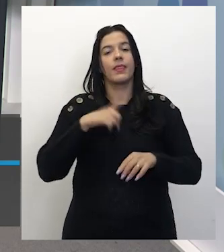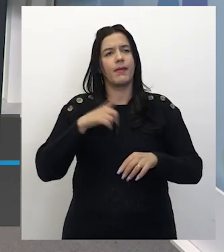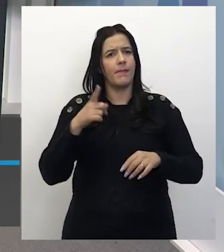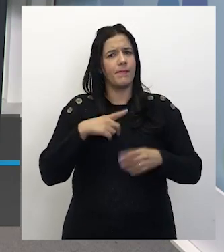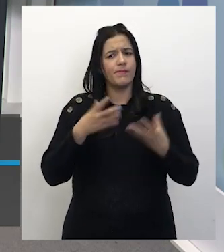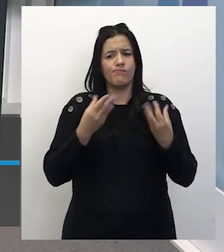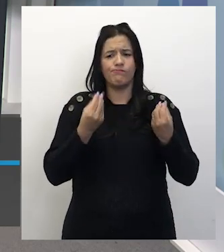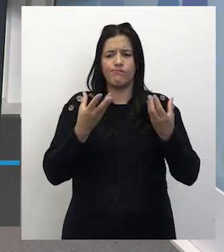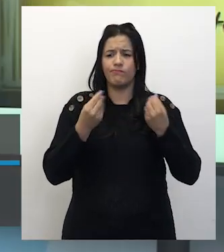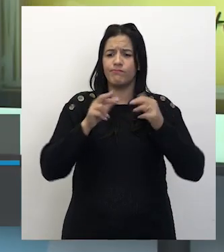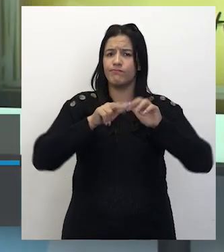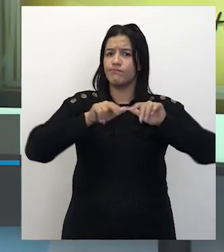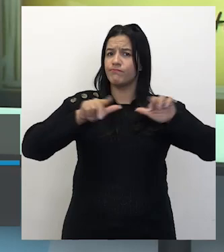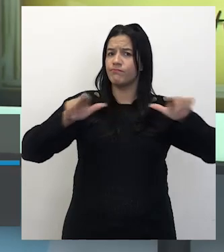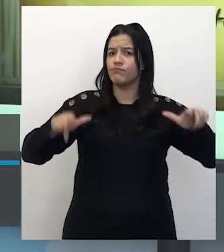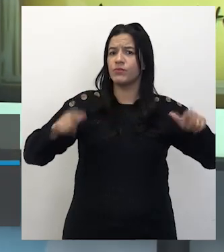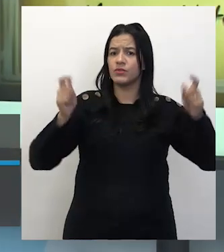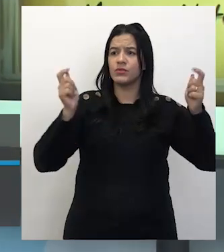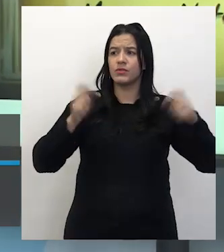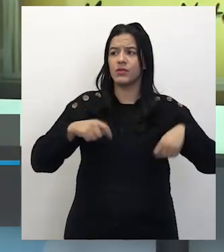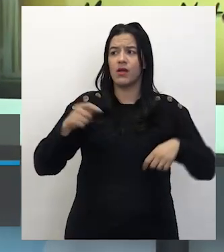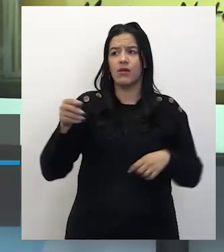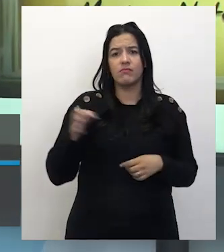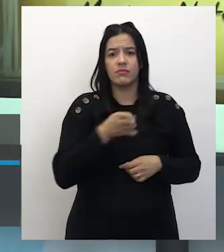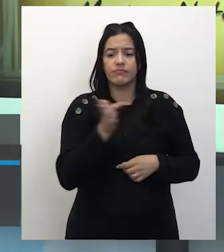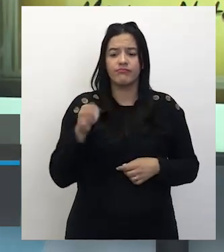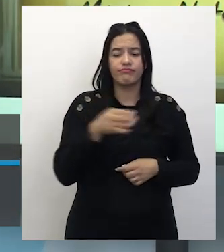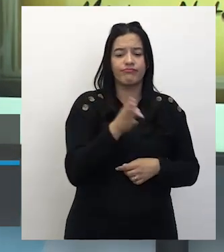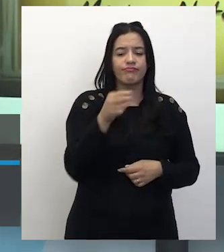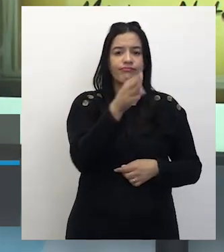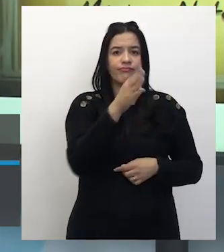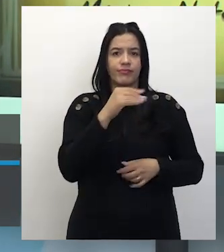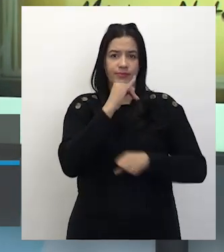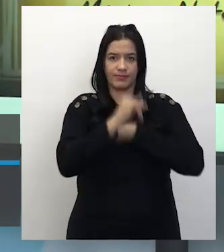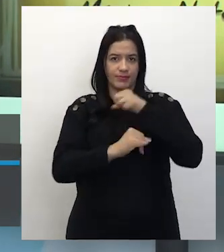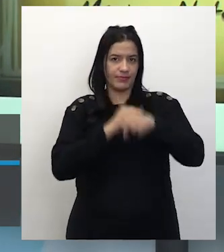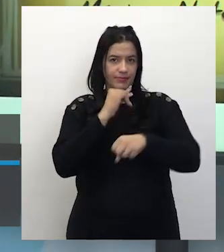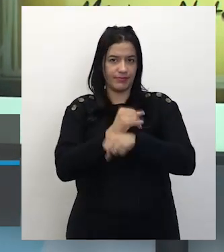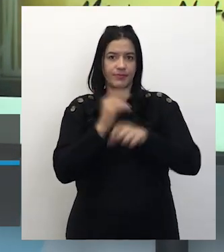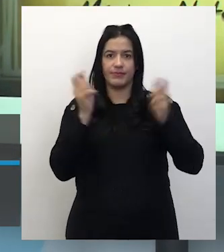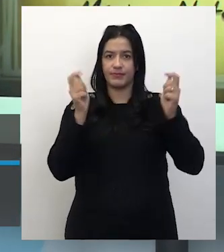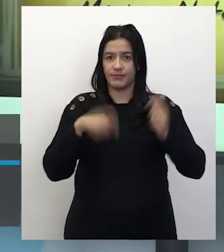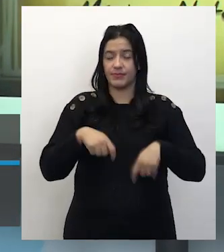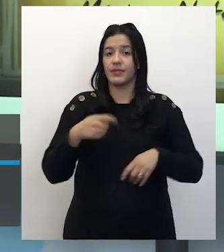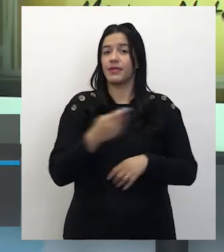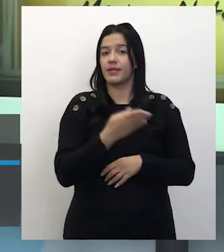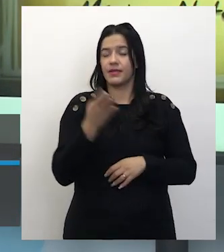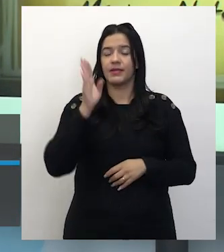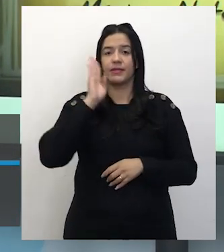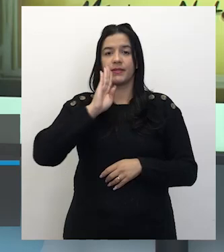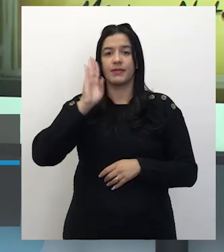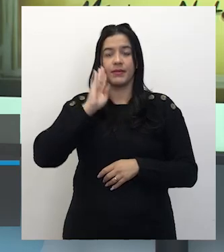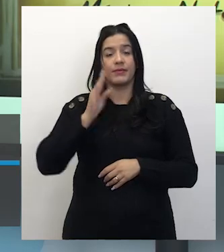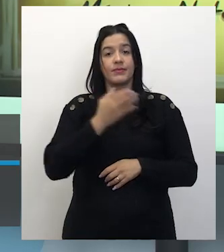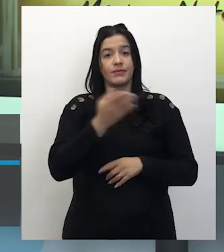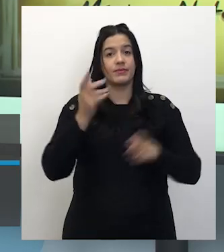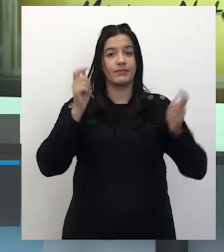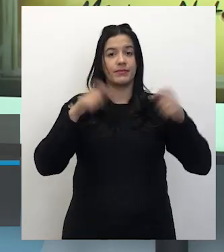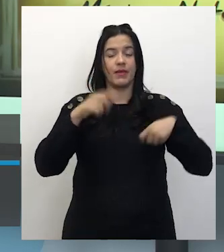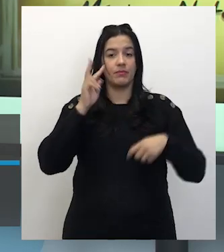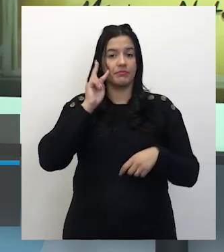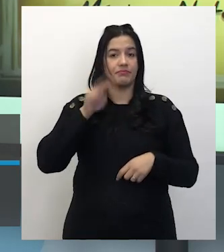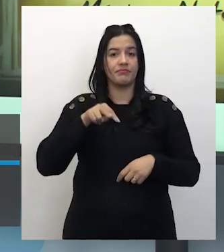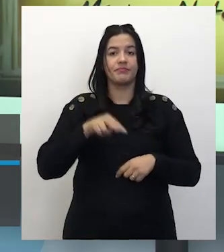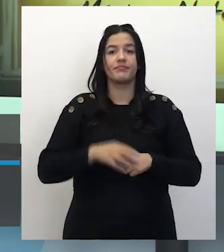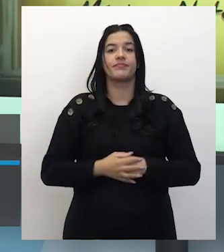para fazer um tour virtual lá no museu. Bem legal, vocês podem dar uma olhadinha, tá? E